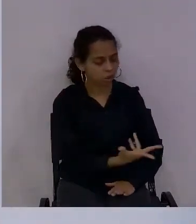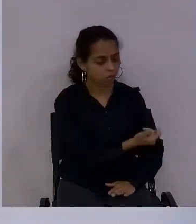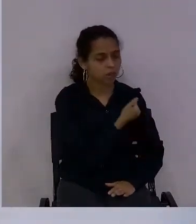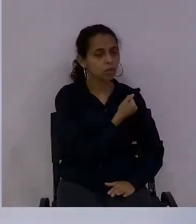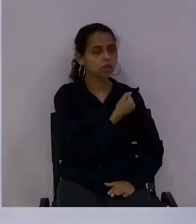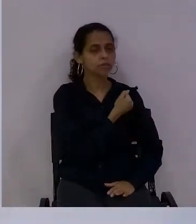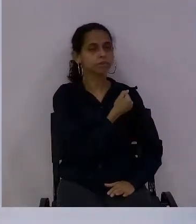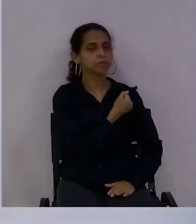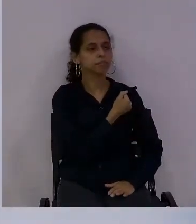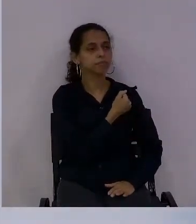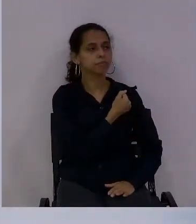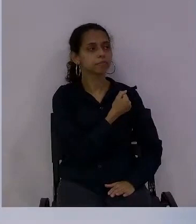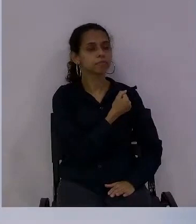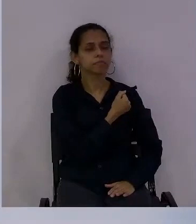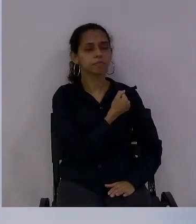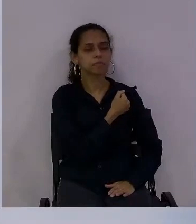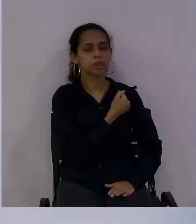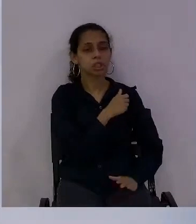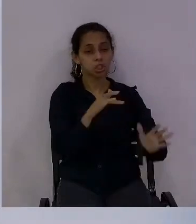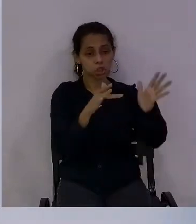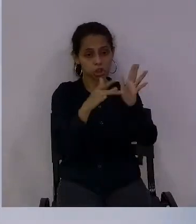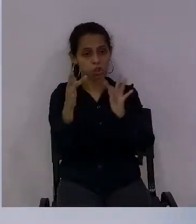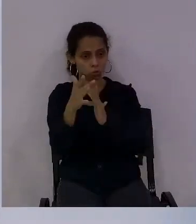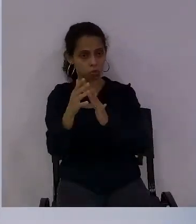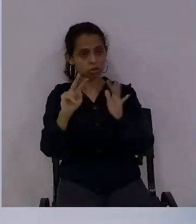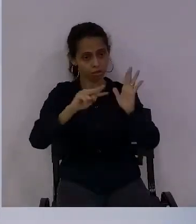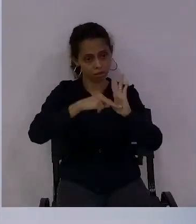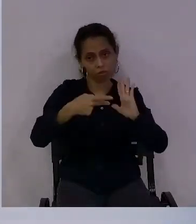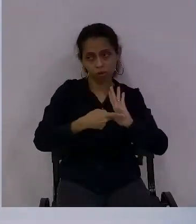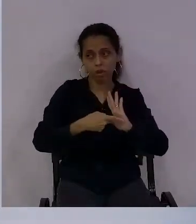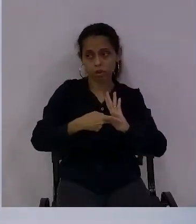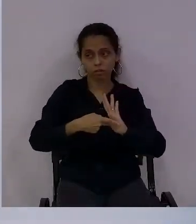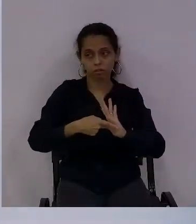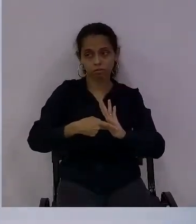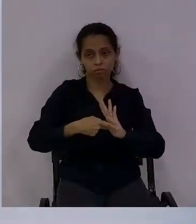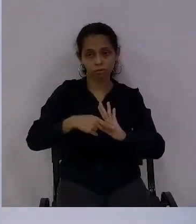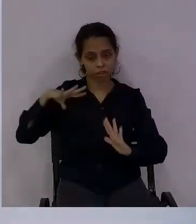seus. Este é o significado do nome Jesus.